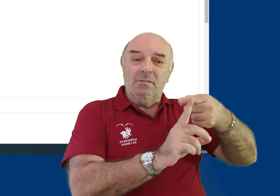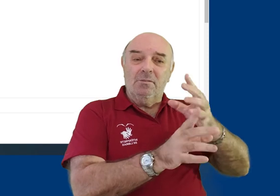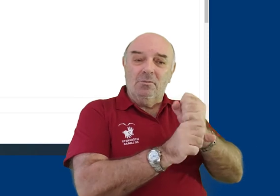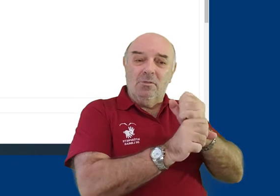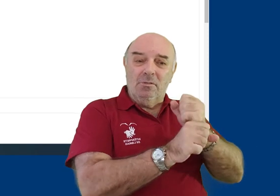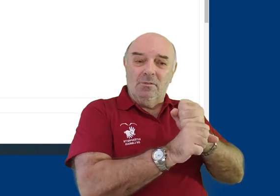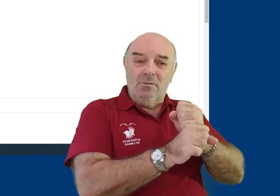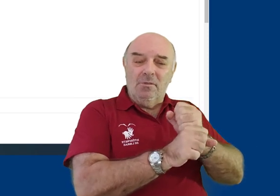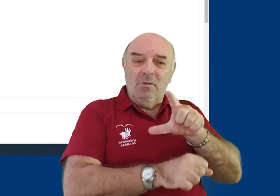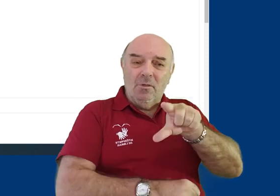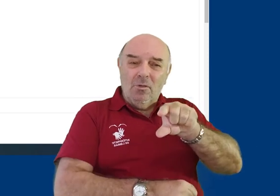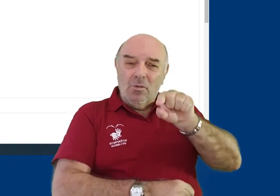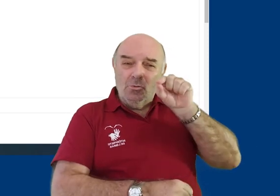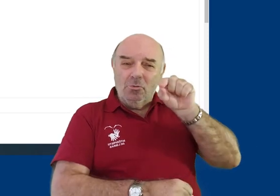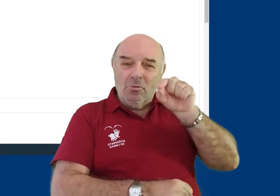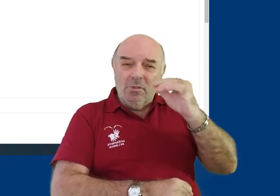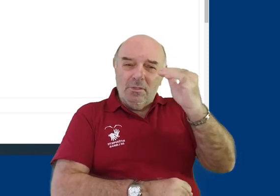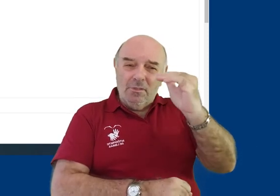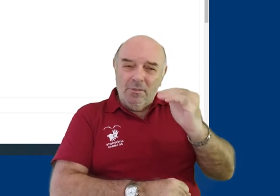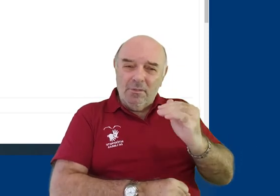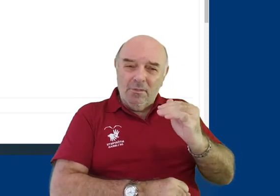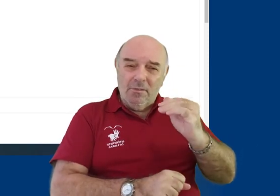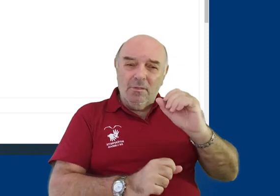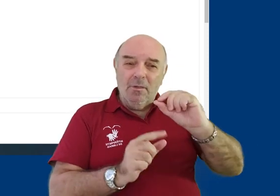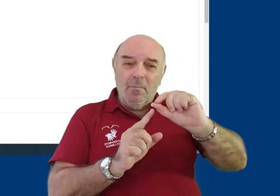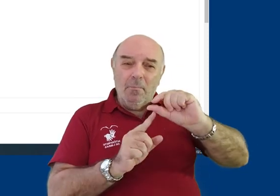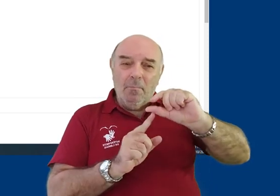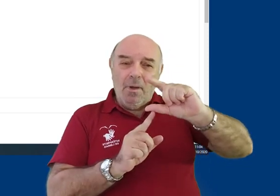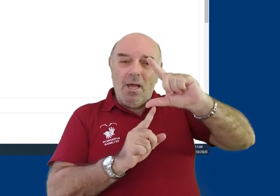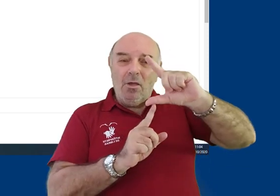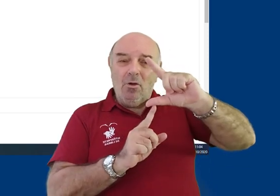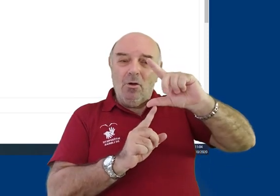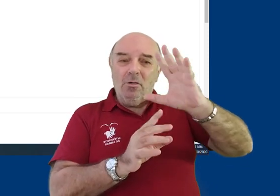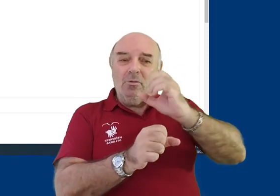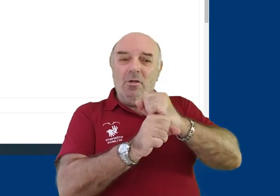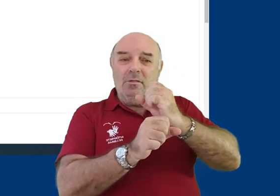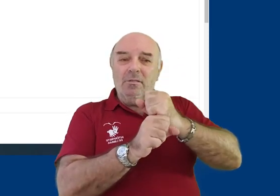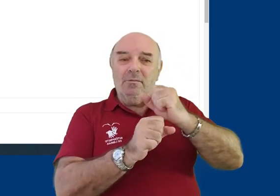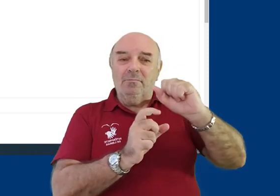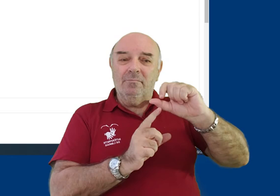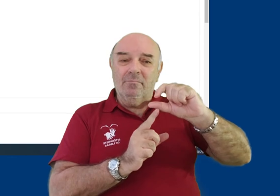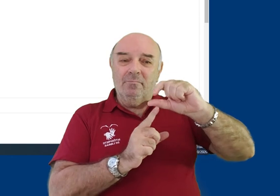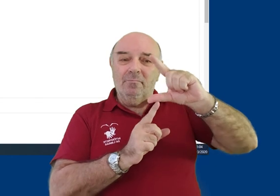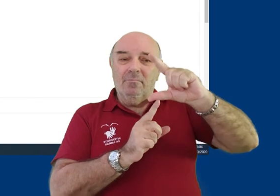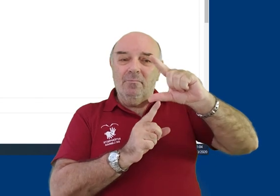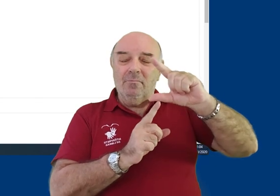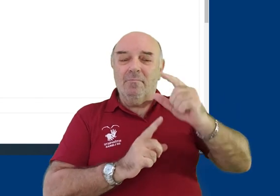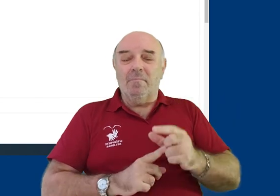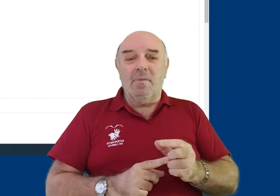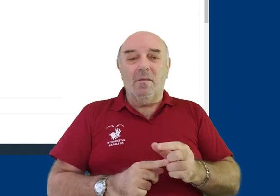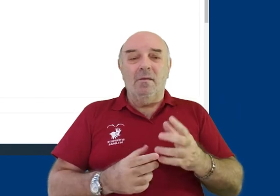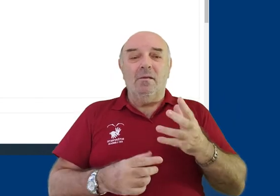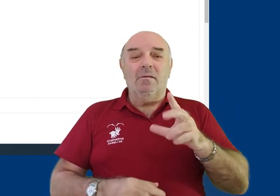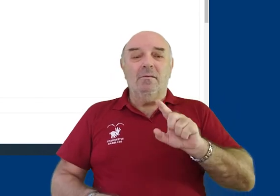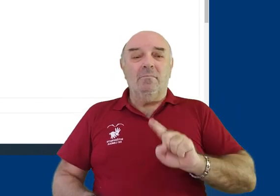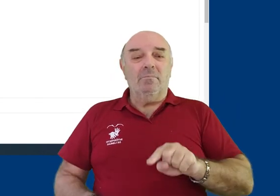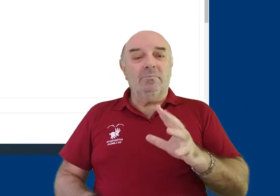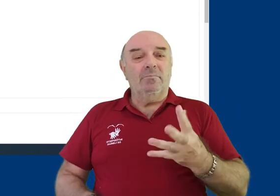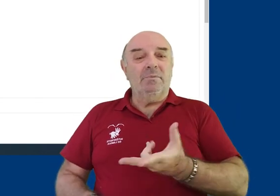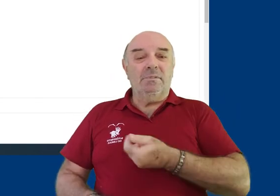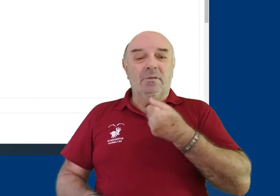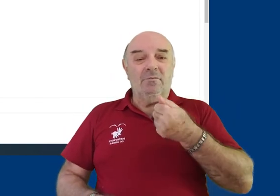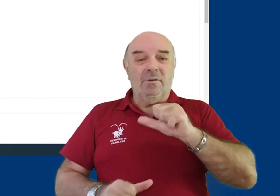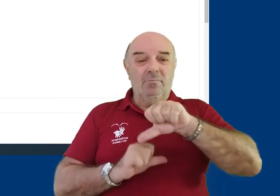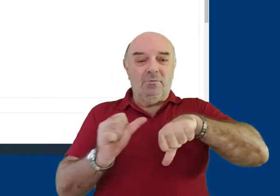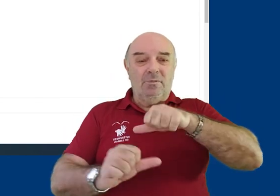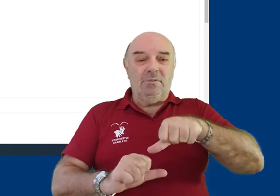de agregação de notas, eu posso escolher o cálculo maior nota e